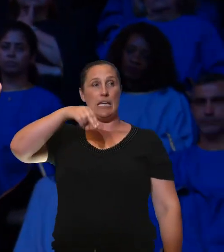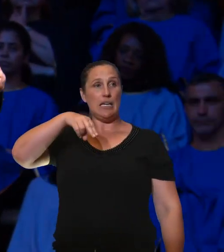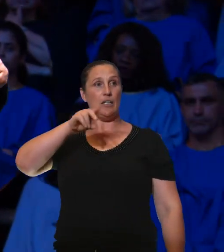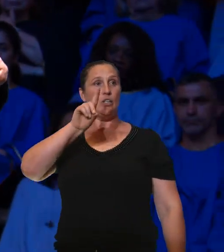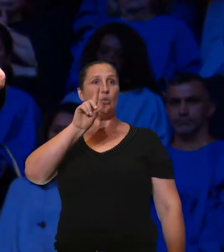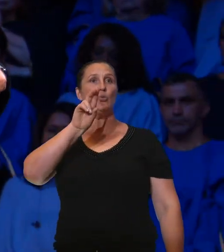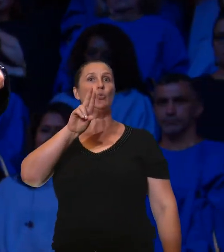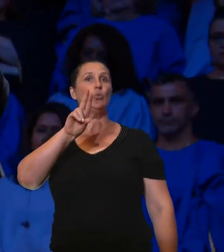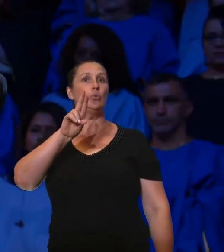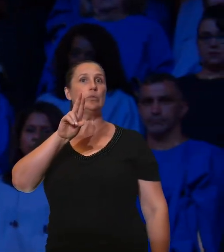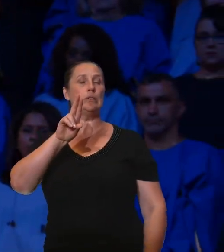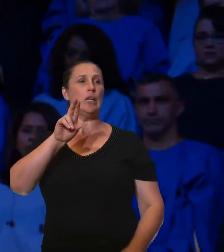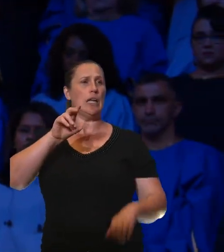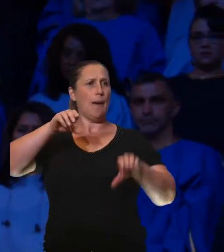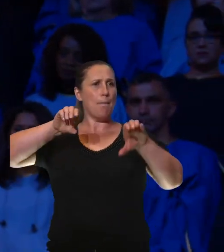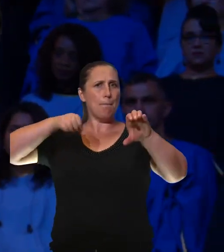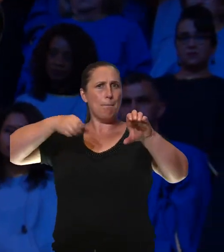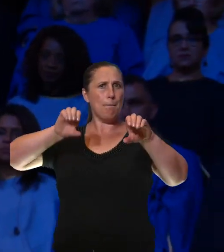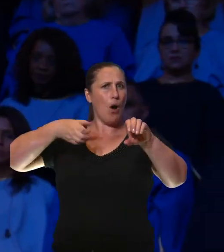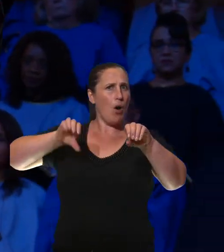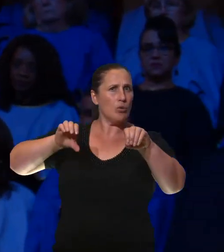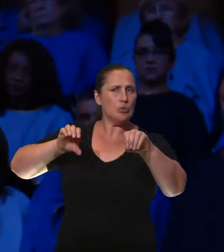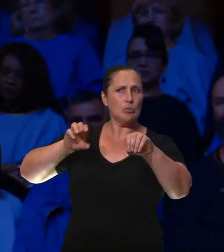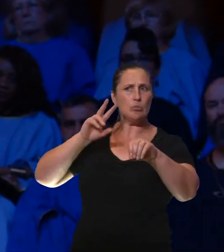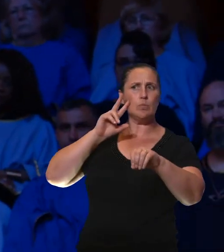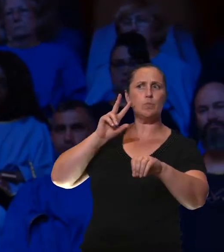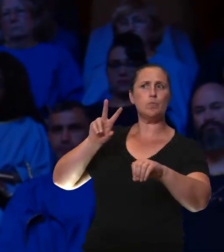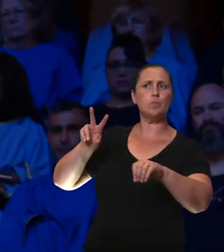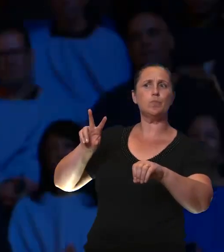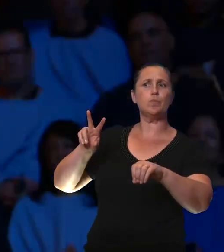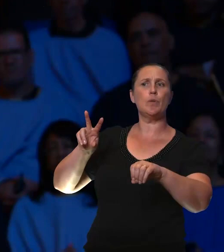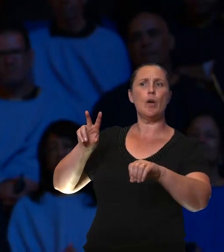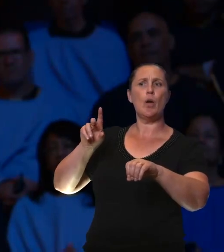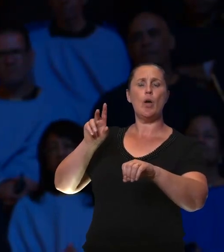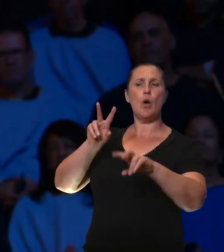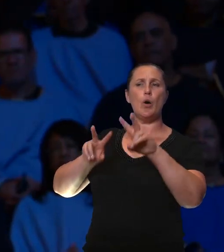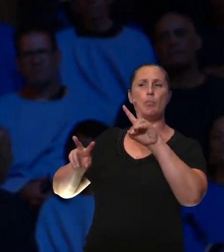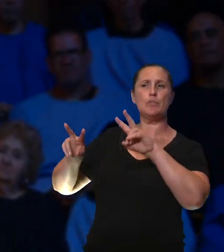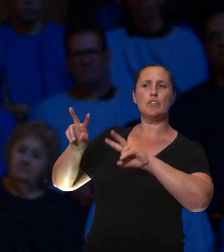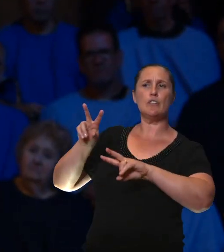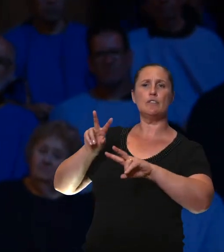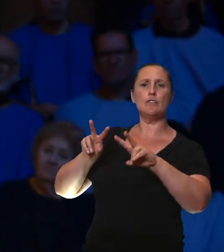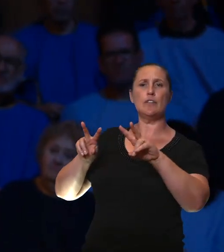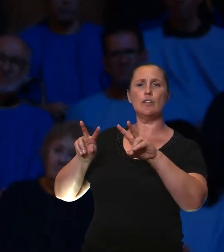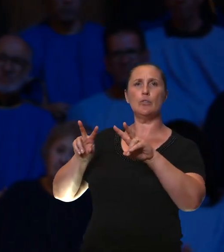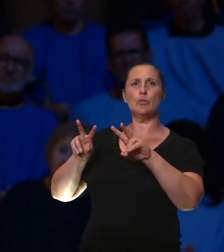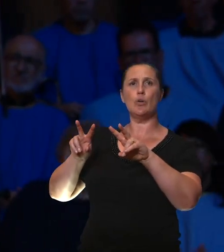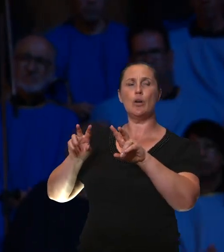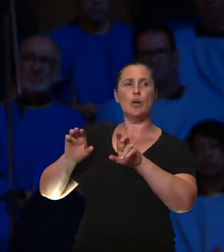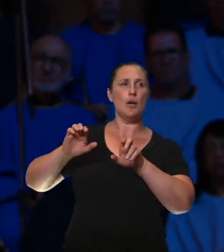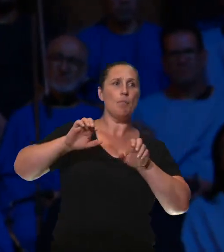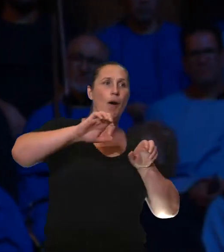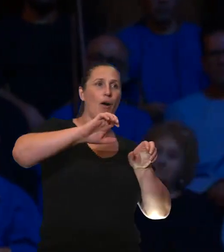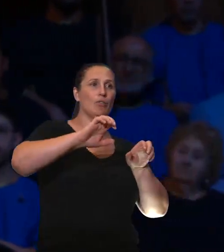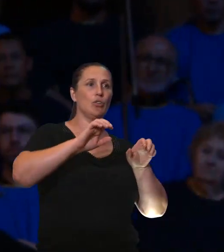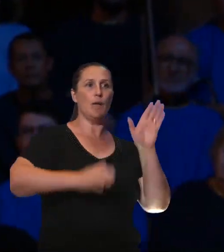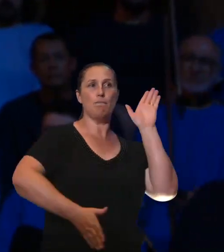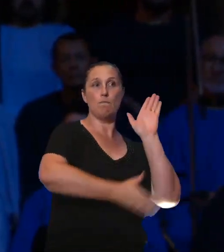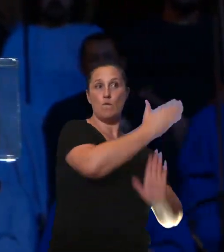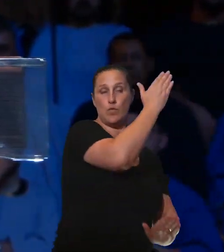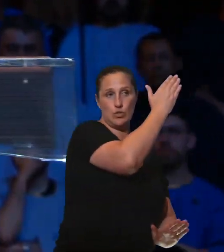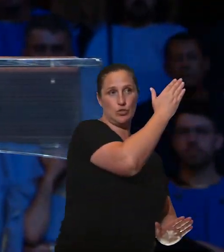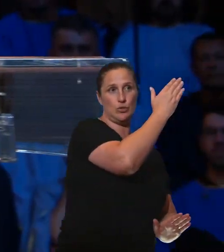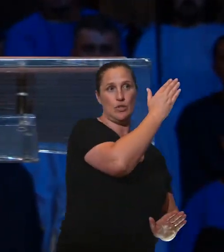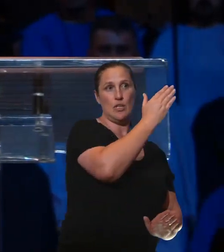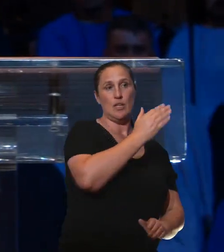ficou olhando, chegou mais perto, viu onde os irmãos estavam, virou a moto dele e fugiu. E